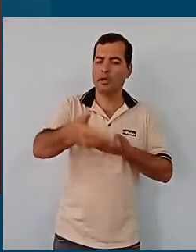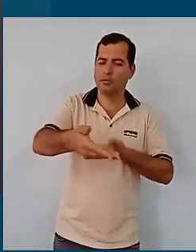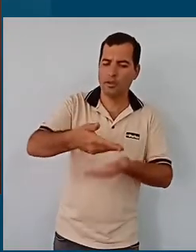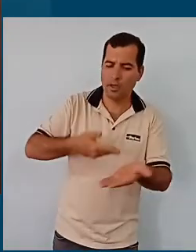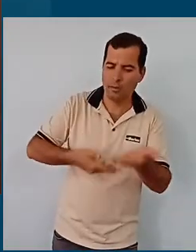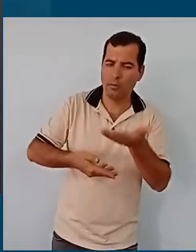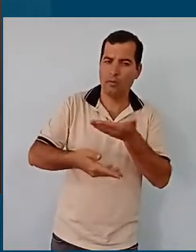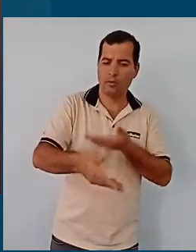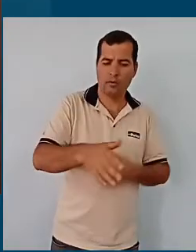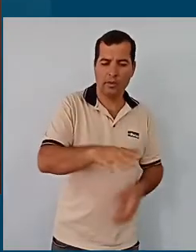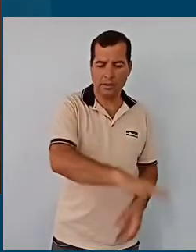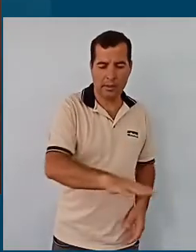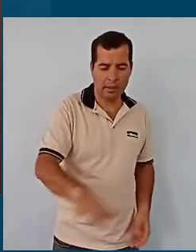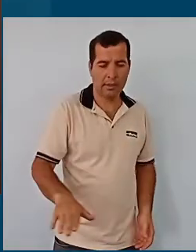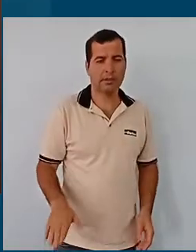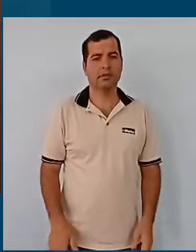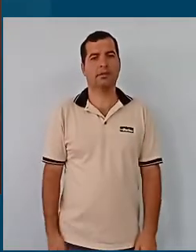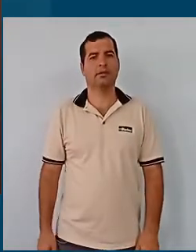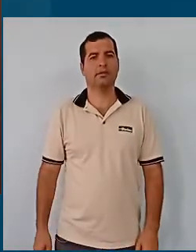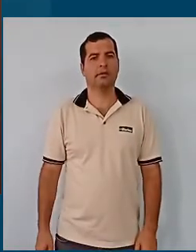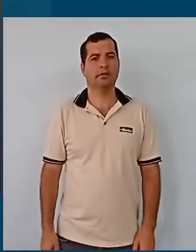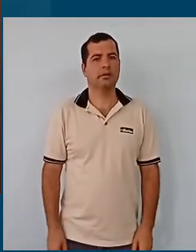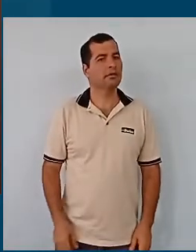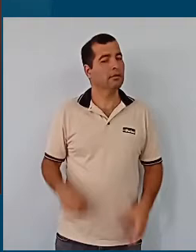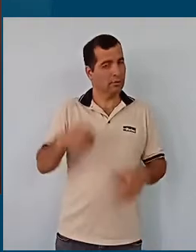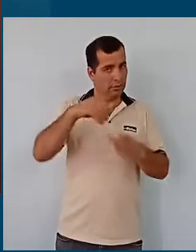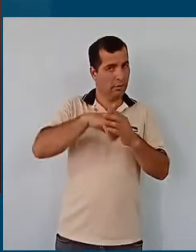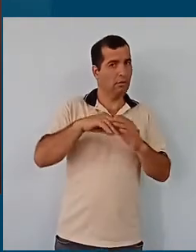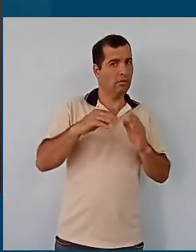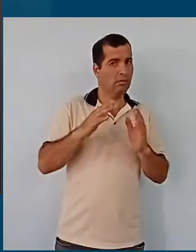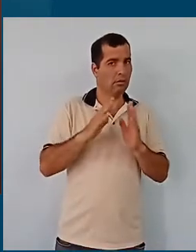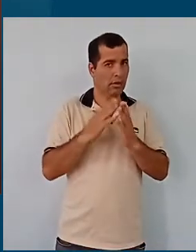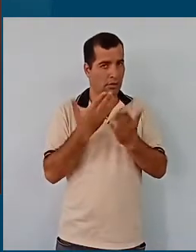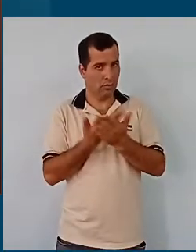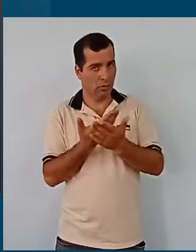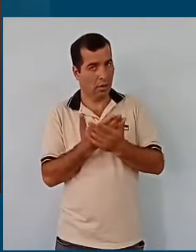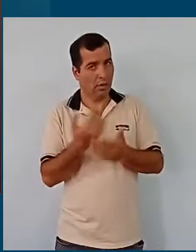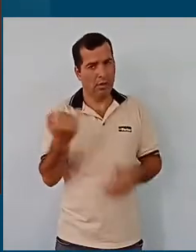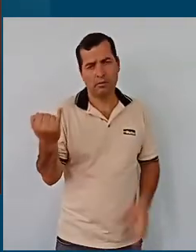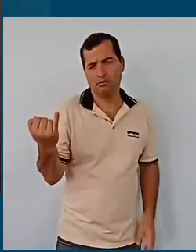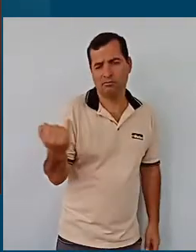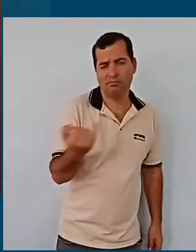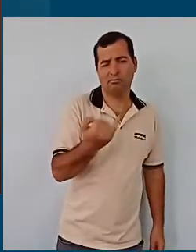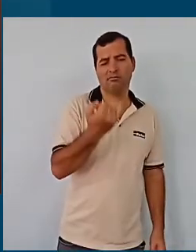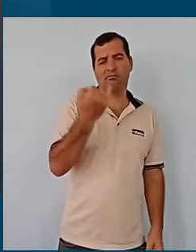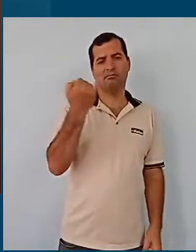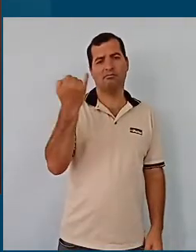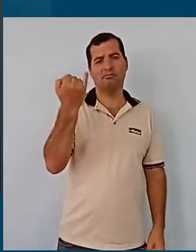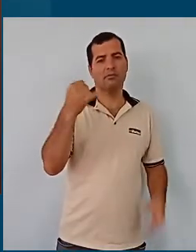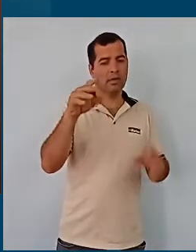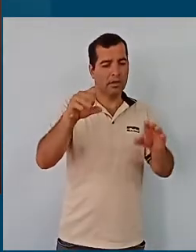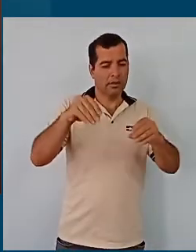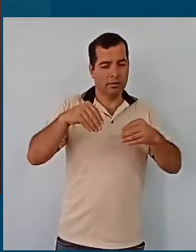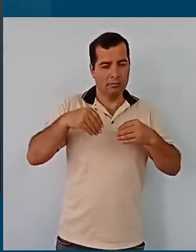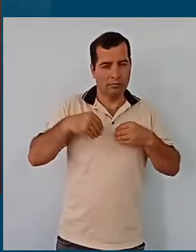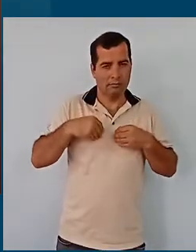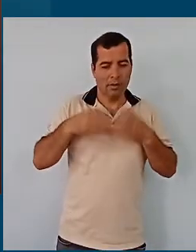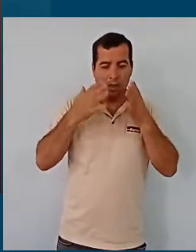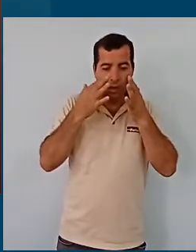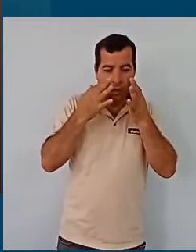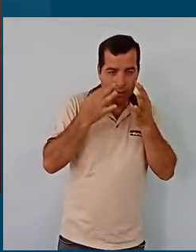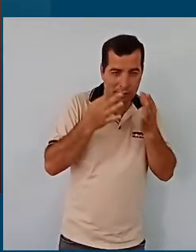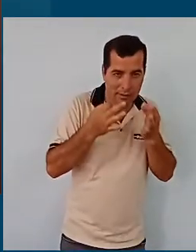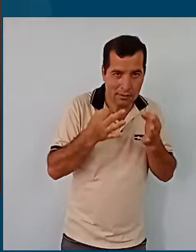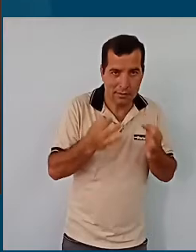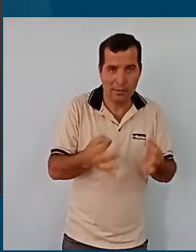as crianças na escola é fundamental. Acolher e escutar,